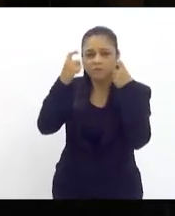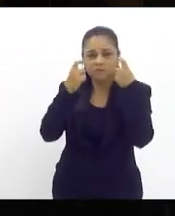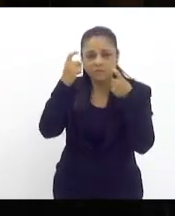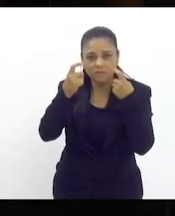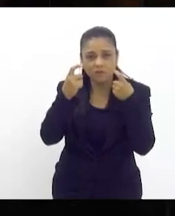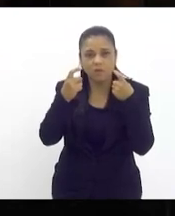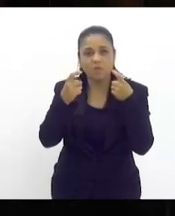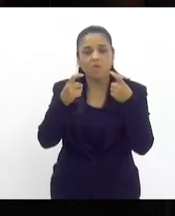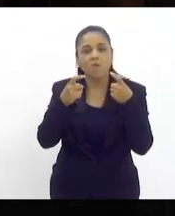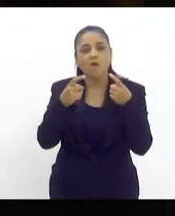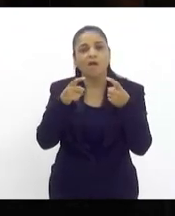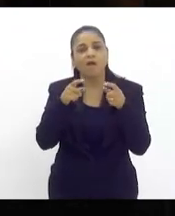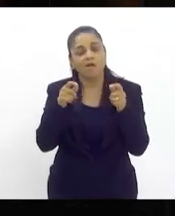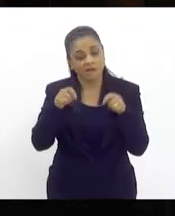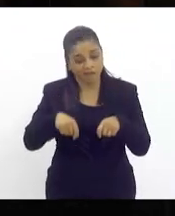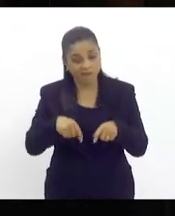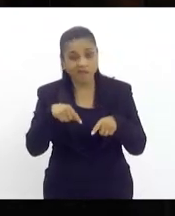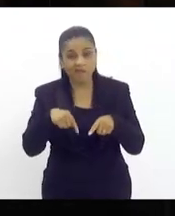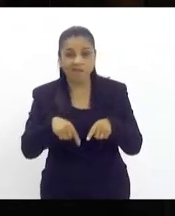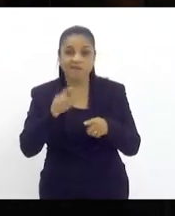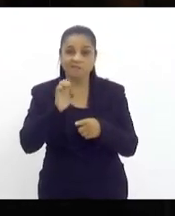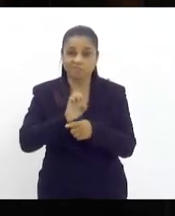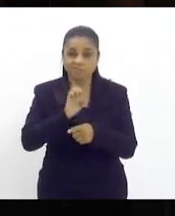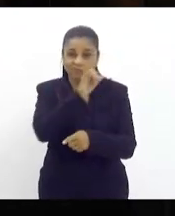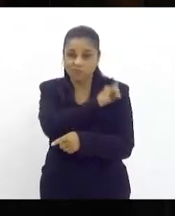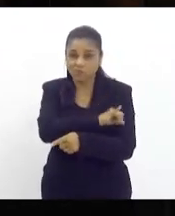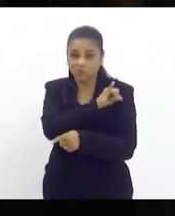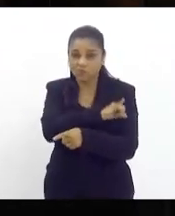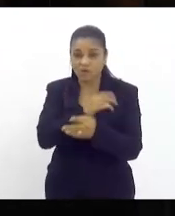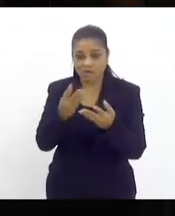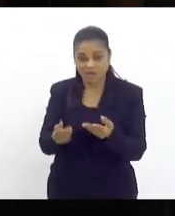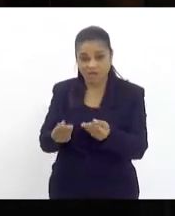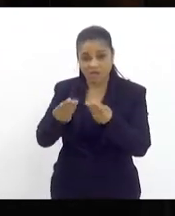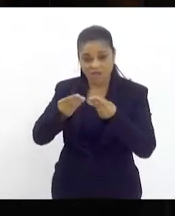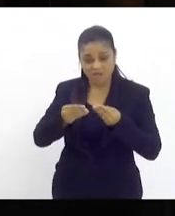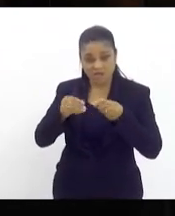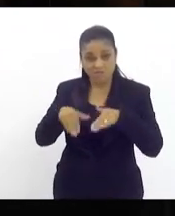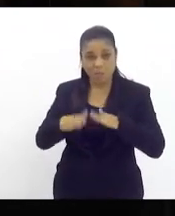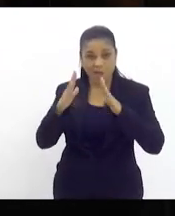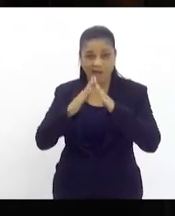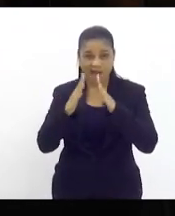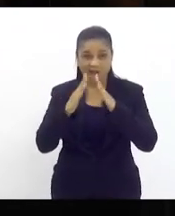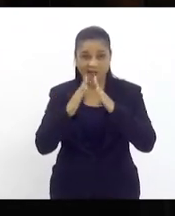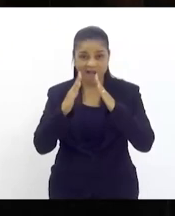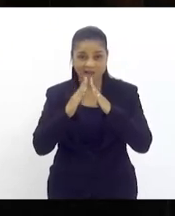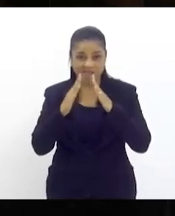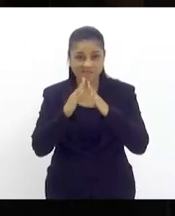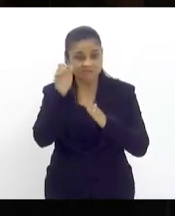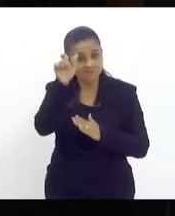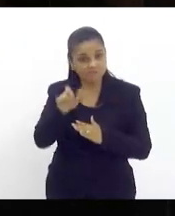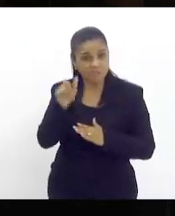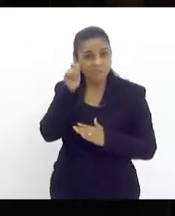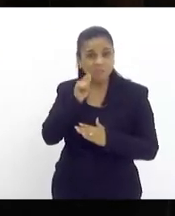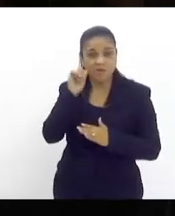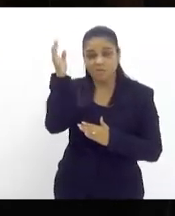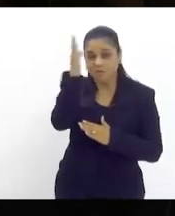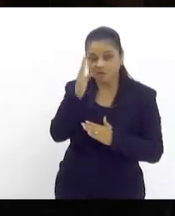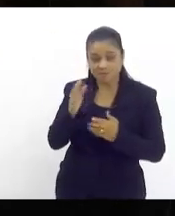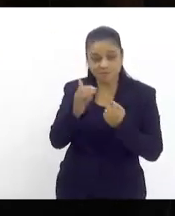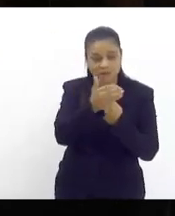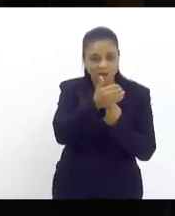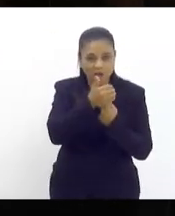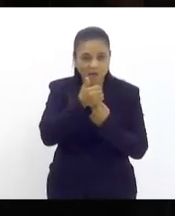a possibilidade do Rio de Janeiro receber uma casa da mulher brasileira para colher essas mulheres mas também